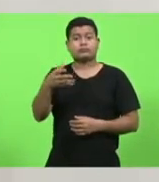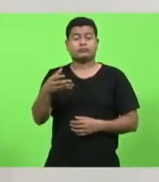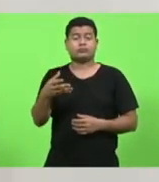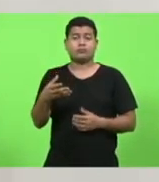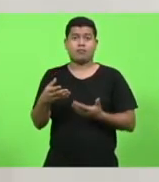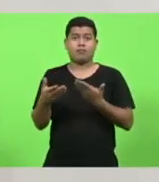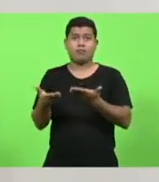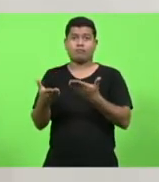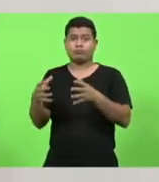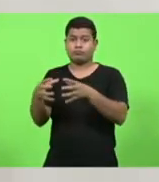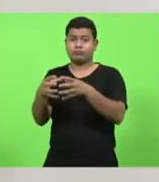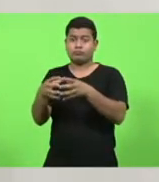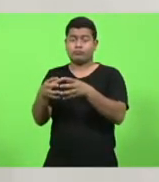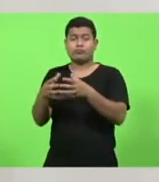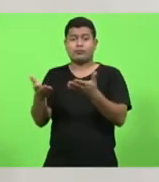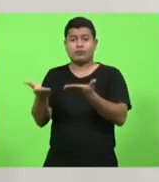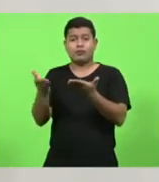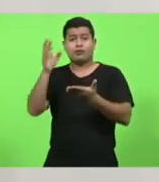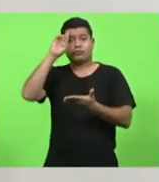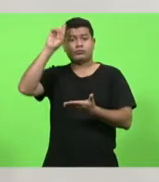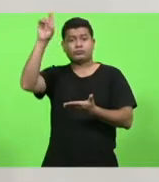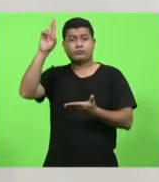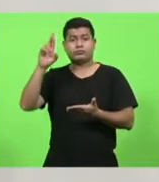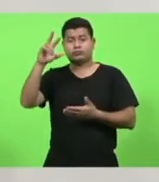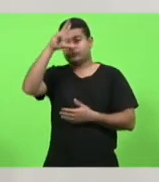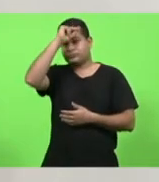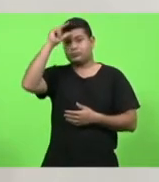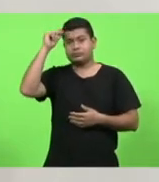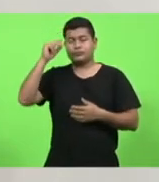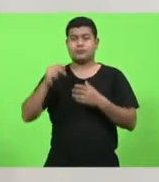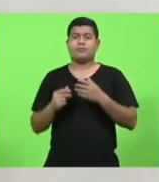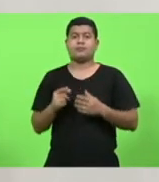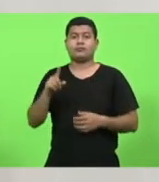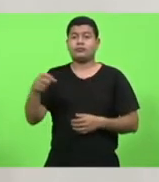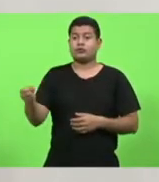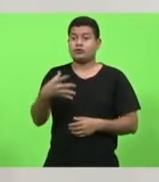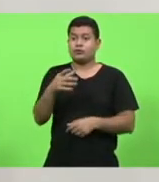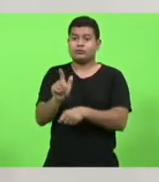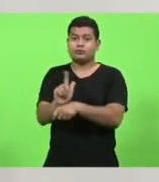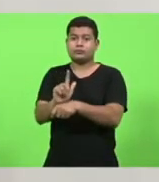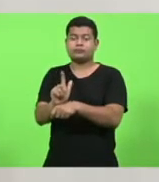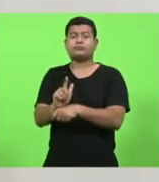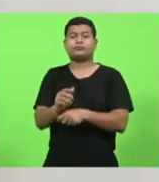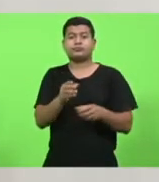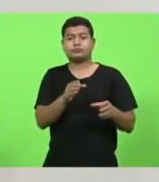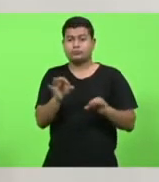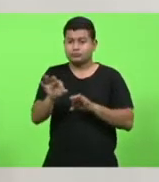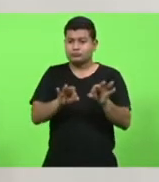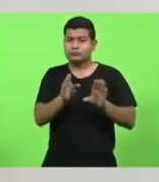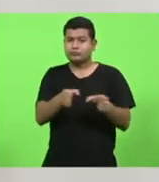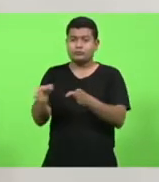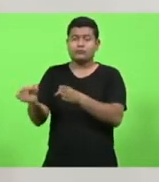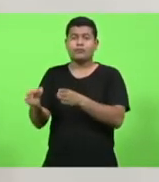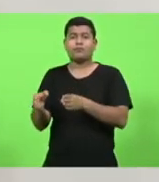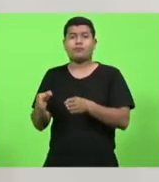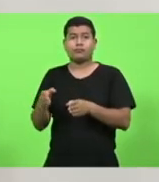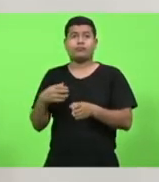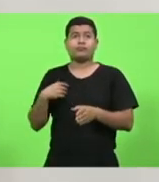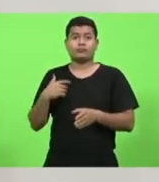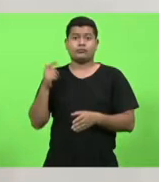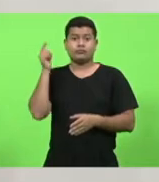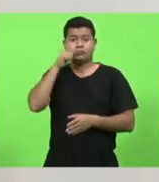um novo grupo que está comandando a prefeitura, tem uma nova gestão que está organizando, que está buscando realmente cumprir